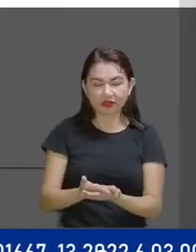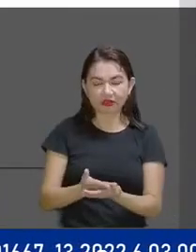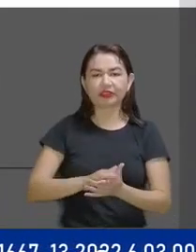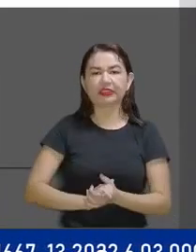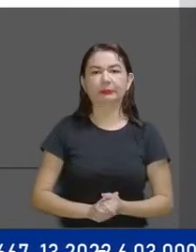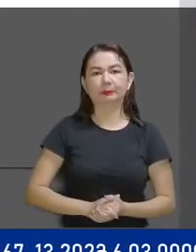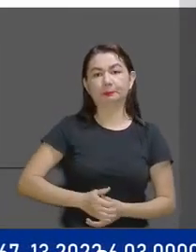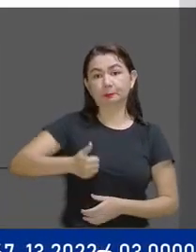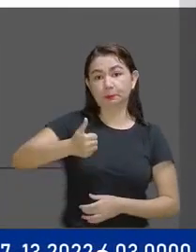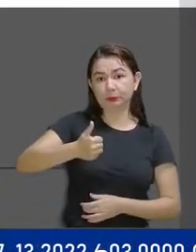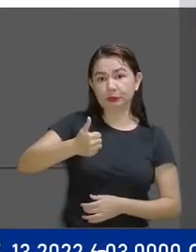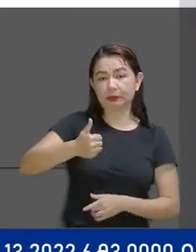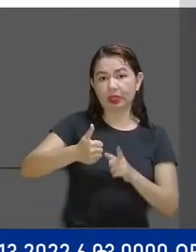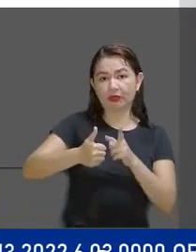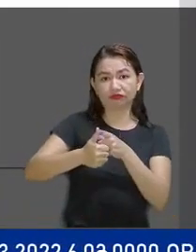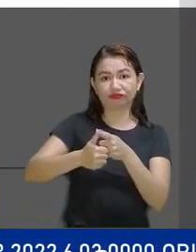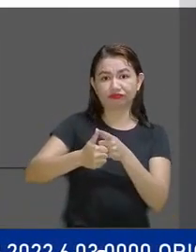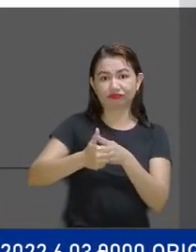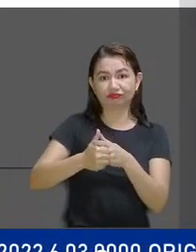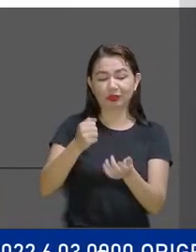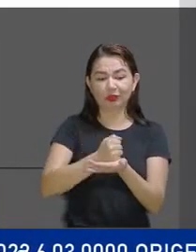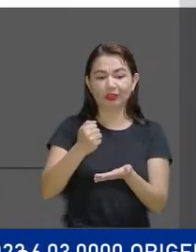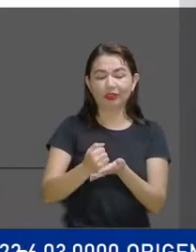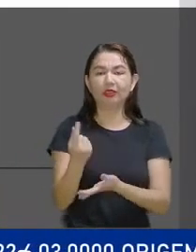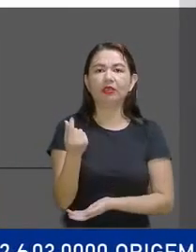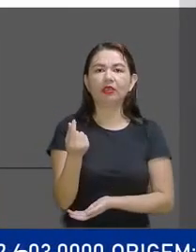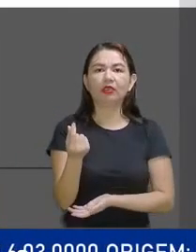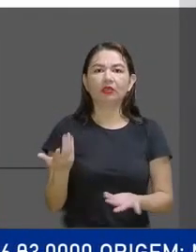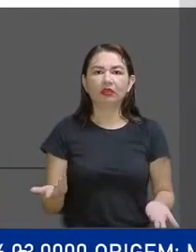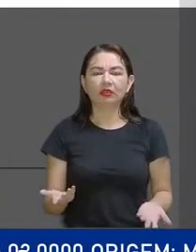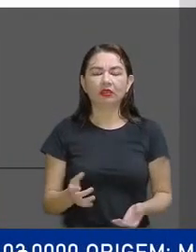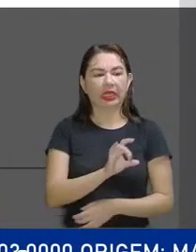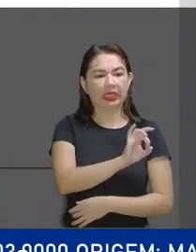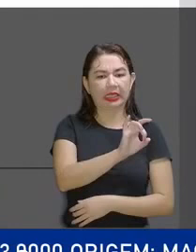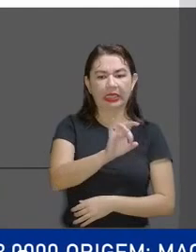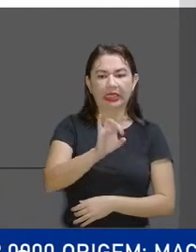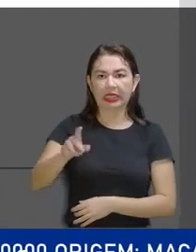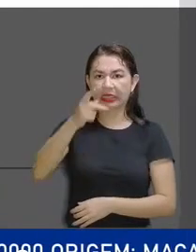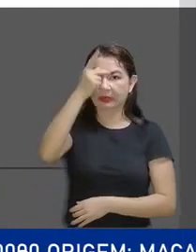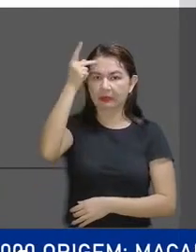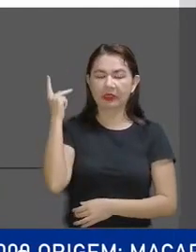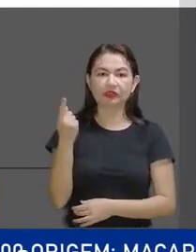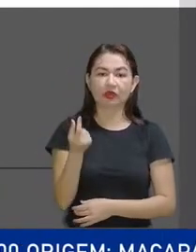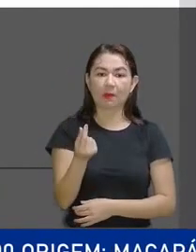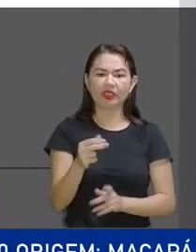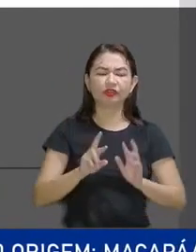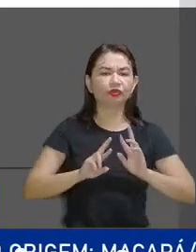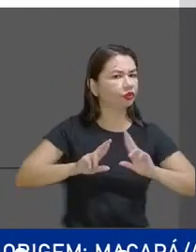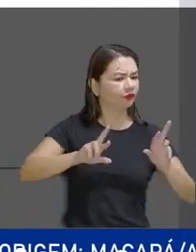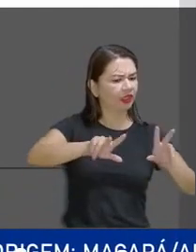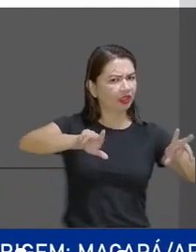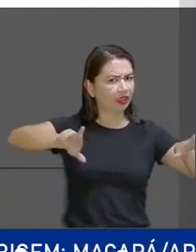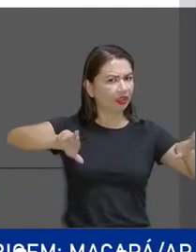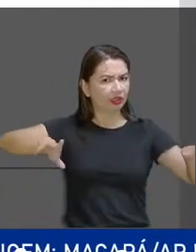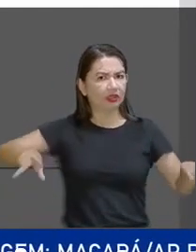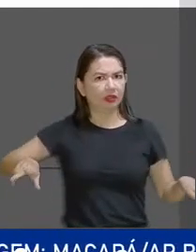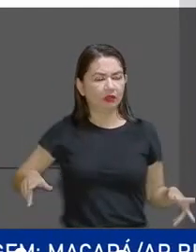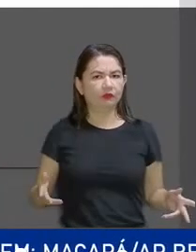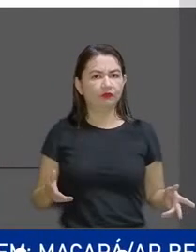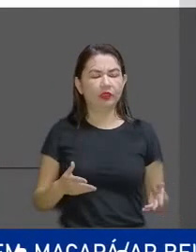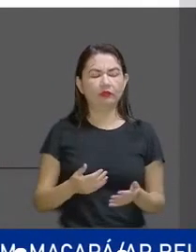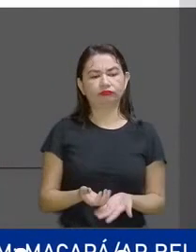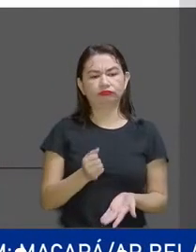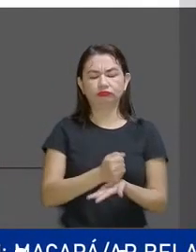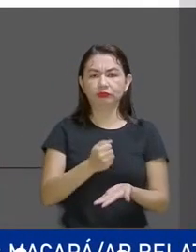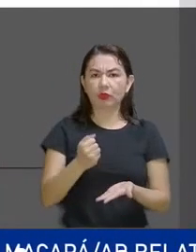diz respeito ao valor do suposto contrato de transporte, já que cada um dos ouvidos declarou valor diferente. É certo que qualquer contrato